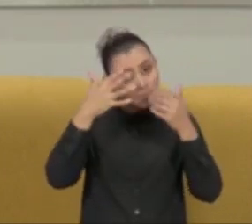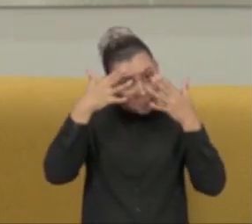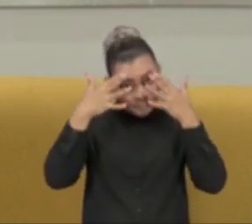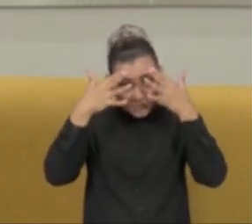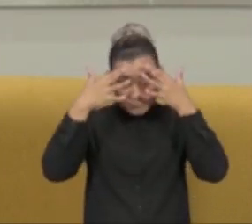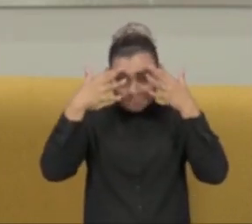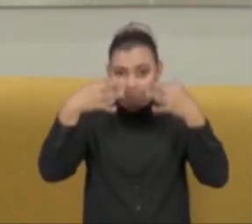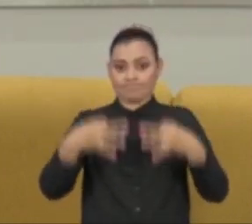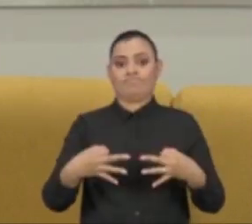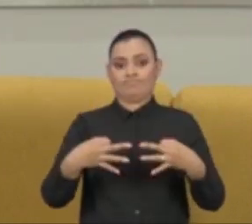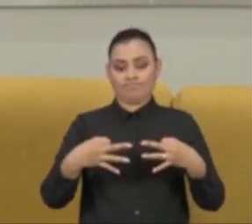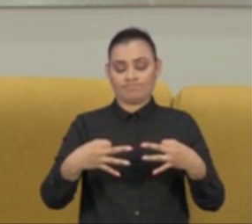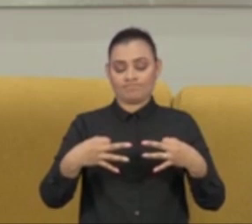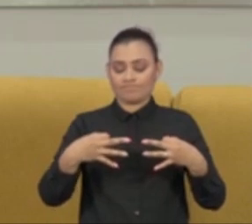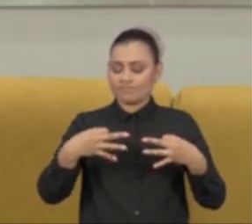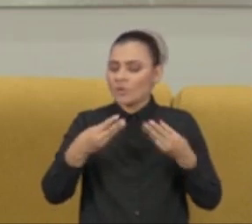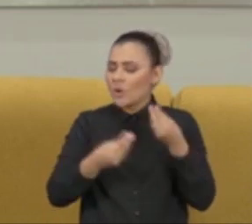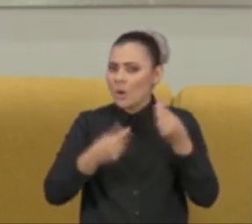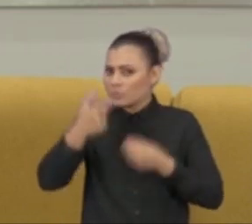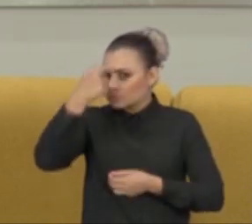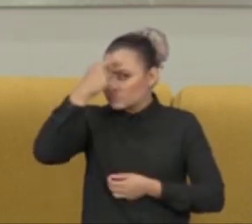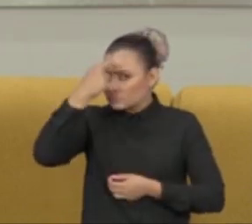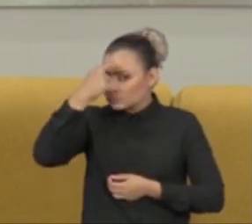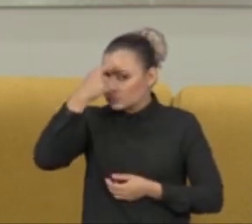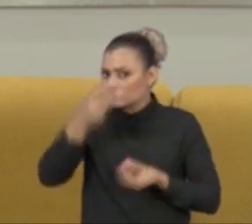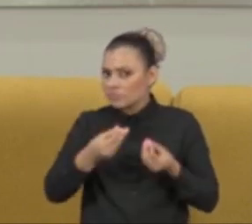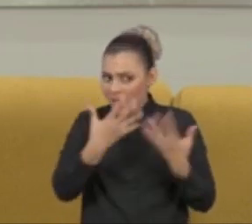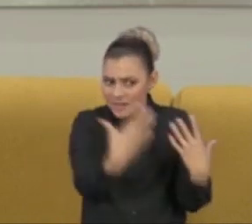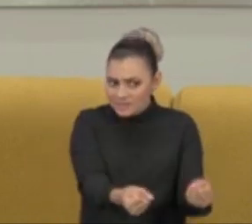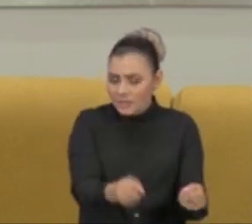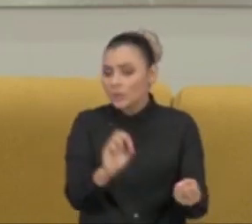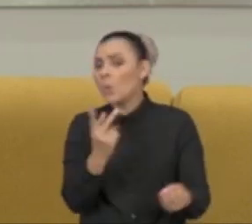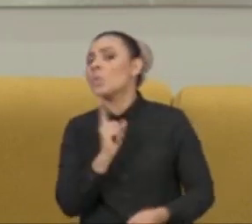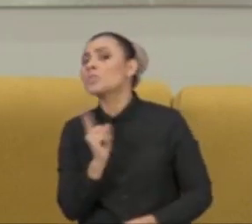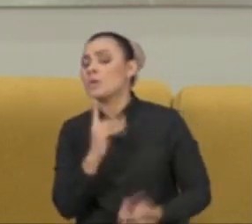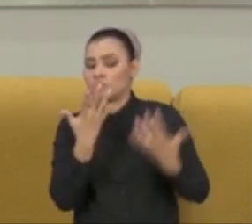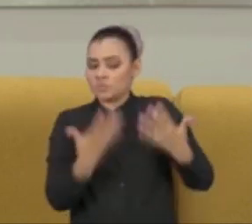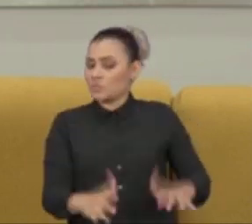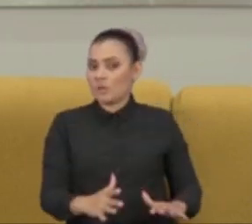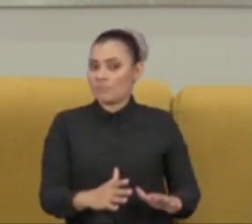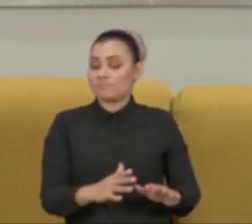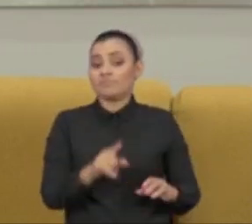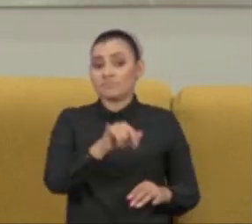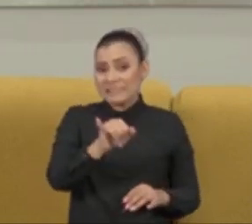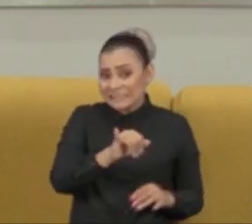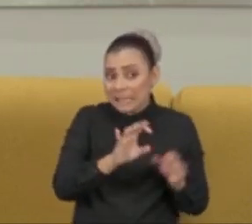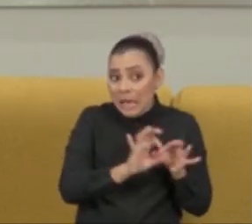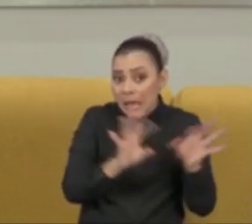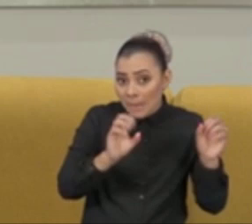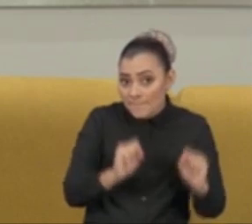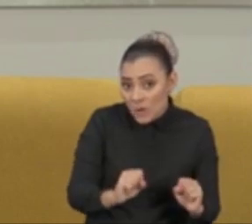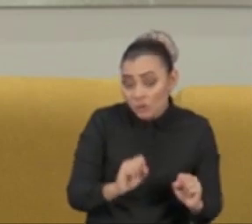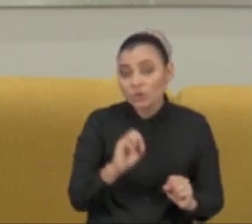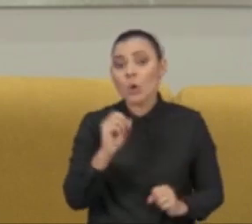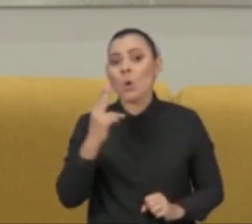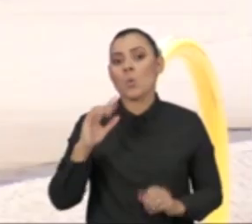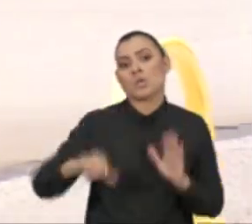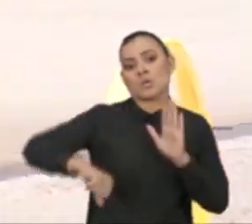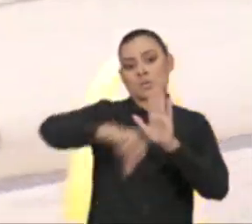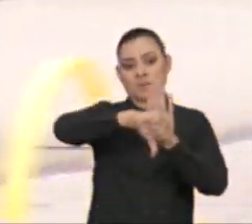atentos aos limites do consentimento. É o que define se uma abordagem é permitida ou se é